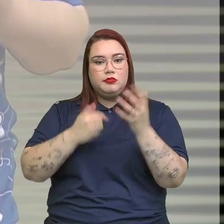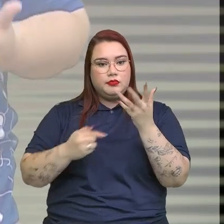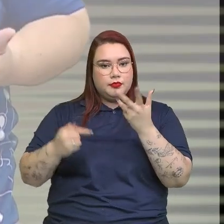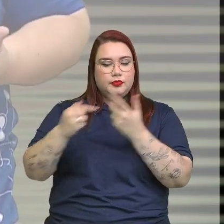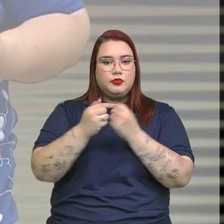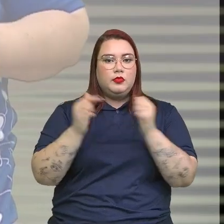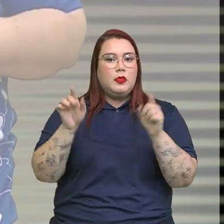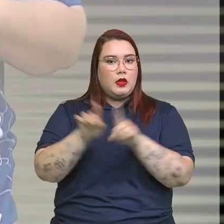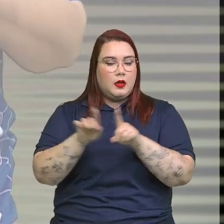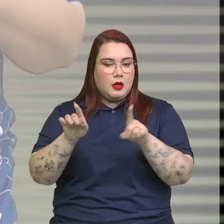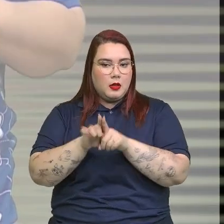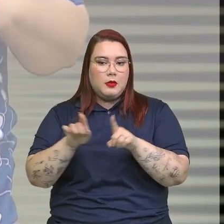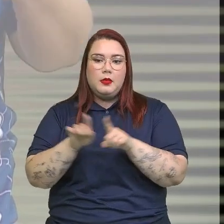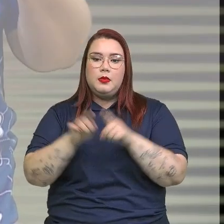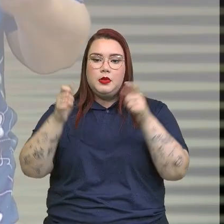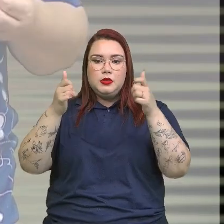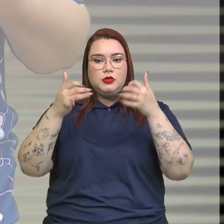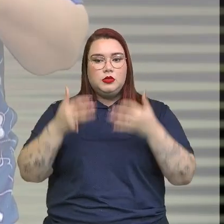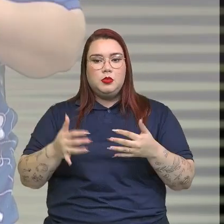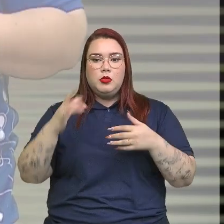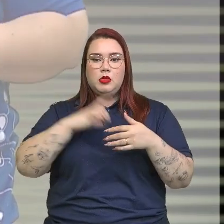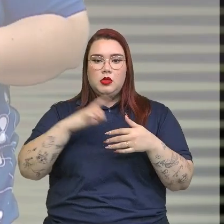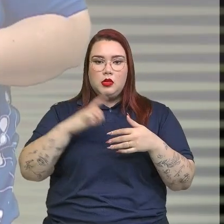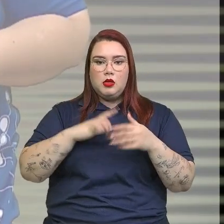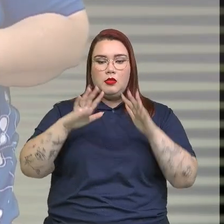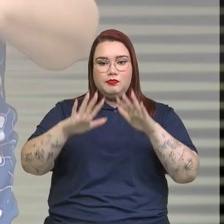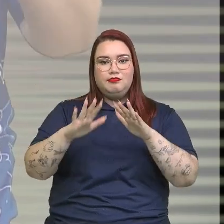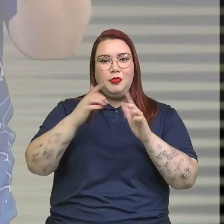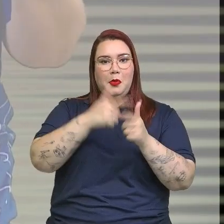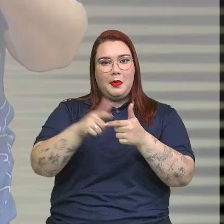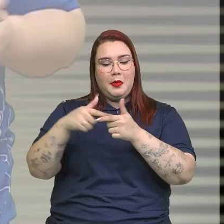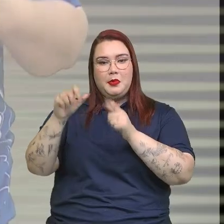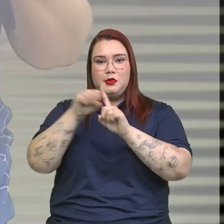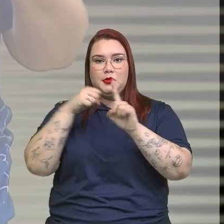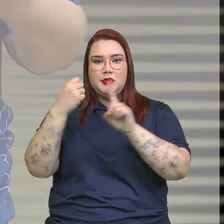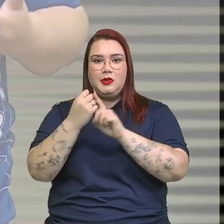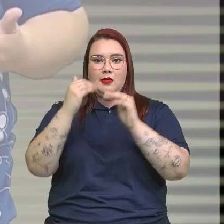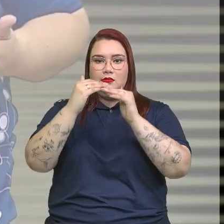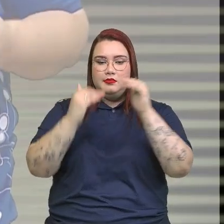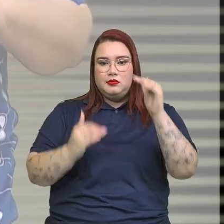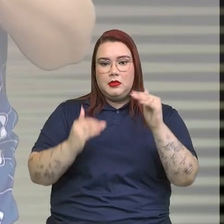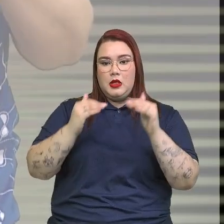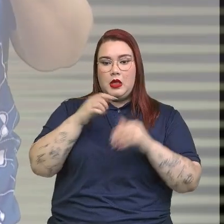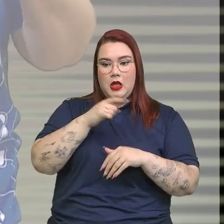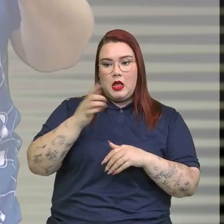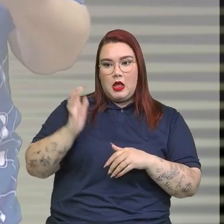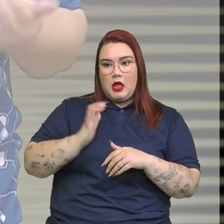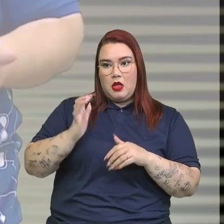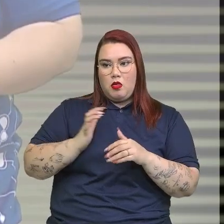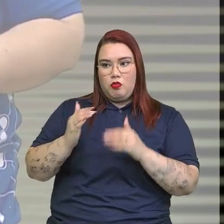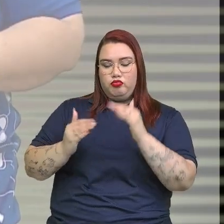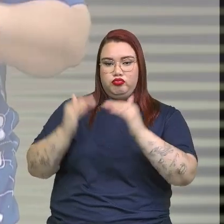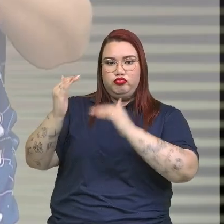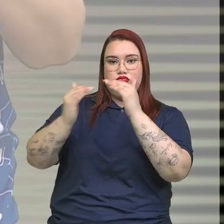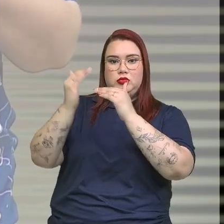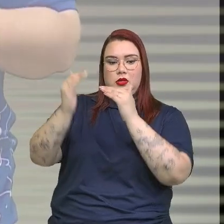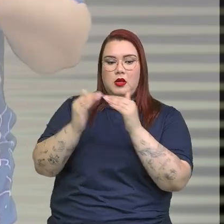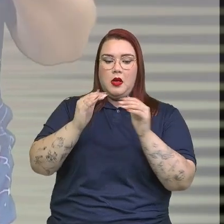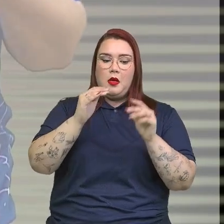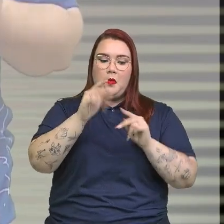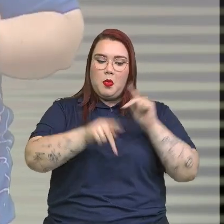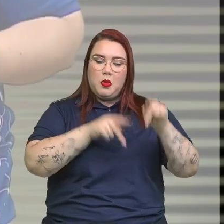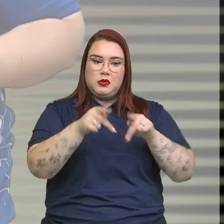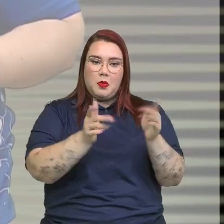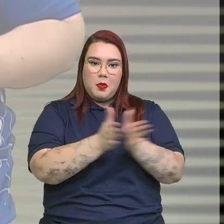que dizer para vocês também que nós temos graves desigualdades sociais. Quem é rico fica mais rico e aquela população vulnerável, de certa